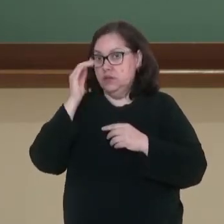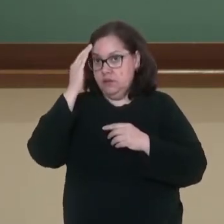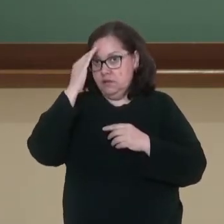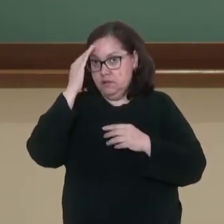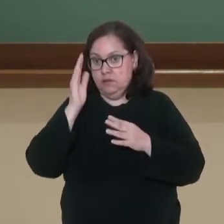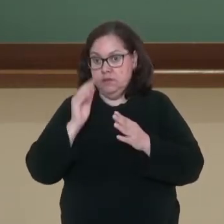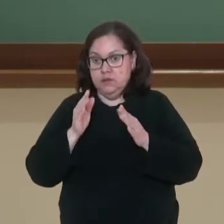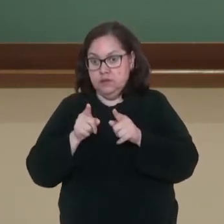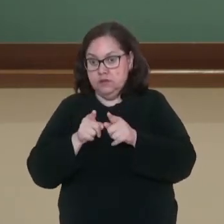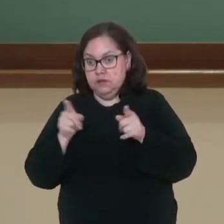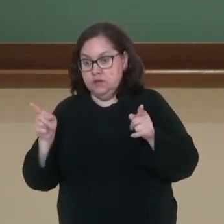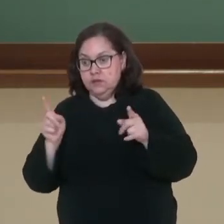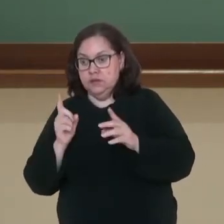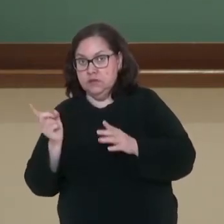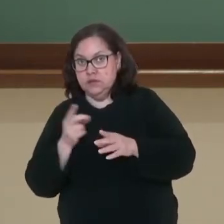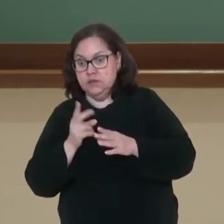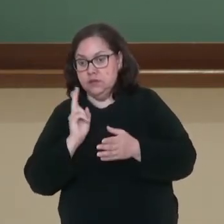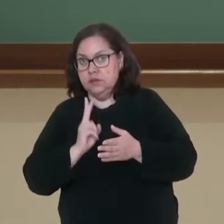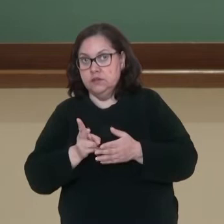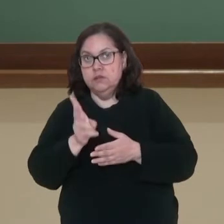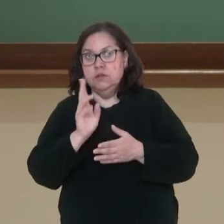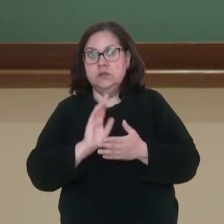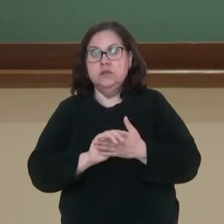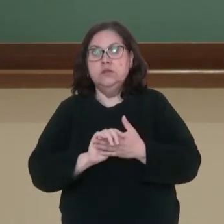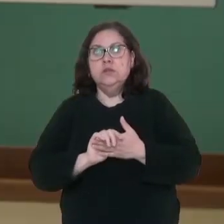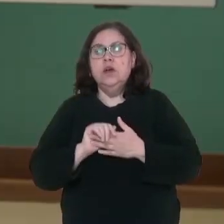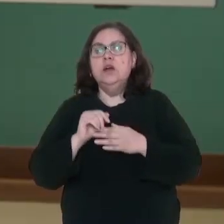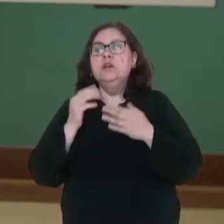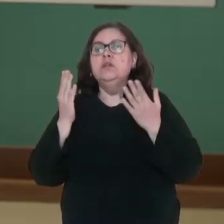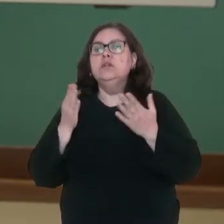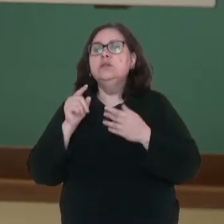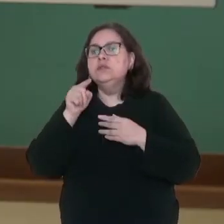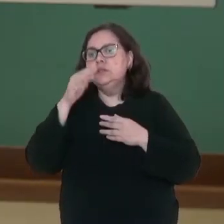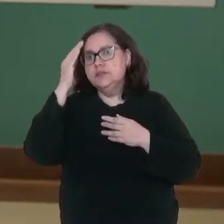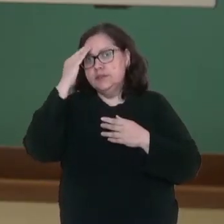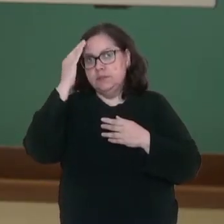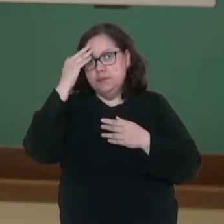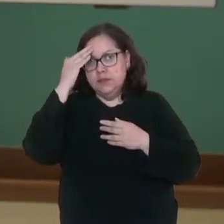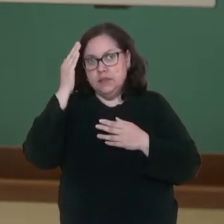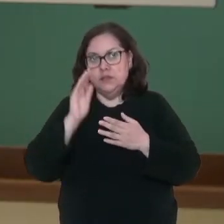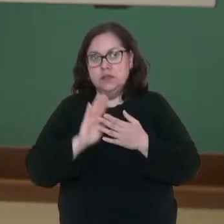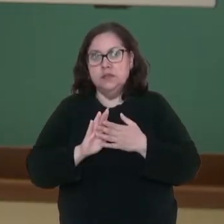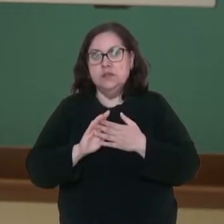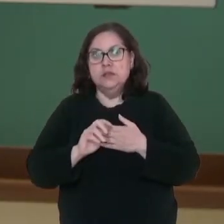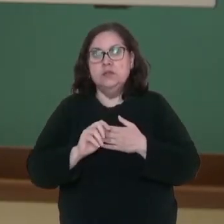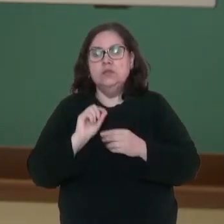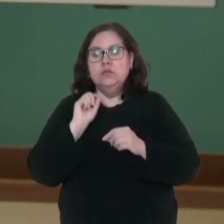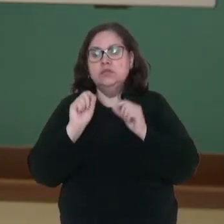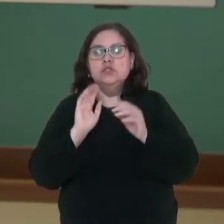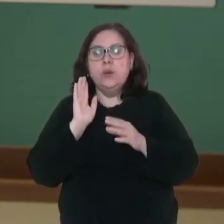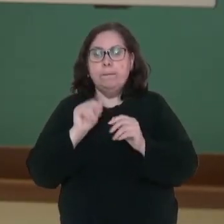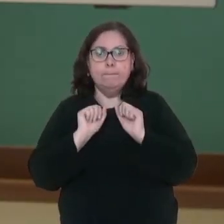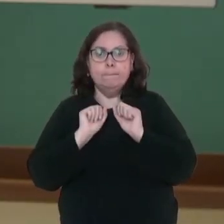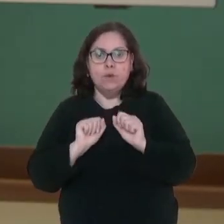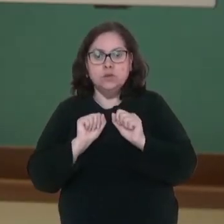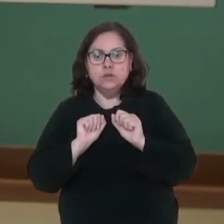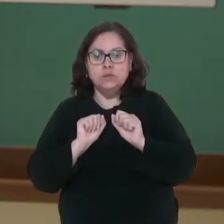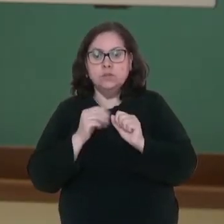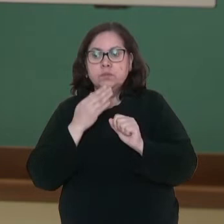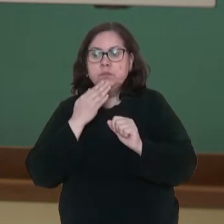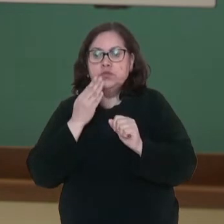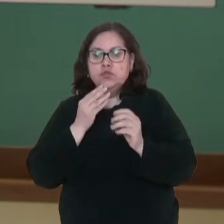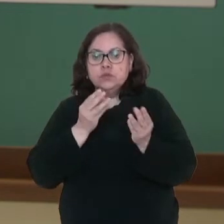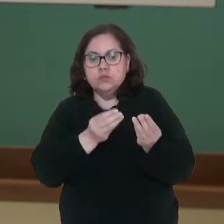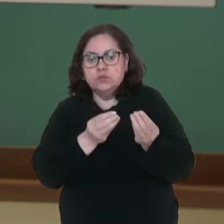o distanciamento entre eles e a sequência. Agora, galera, você sabia que você já pode